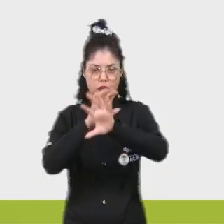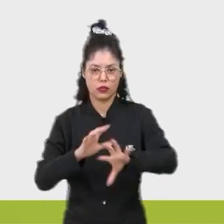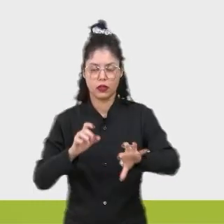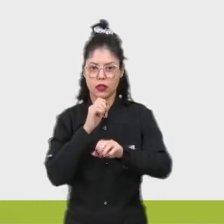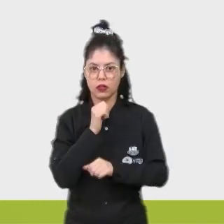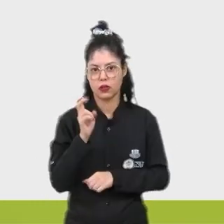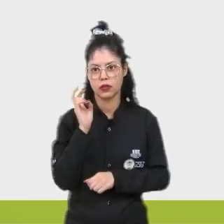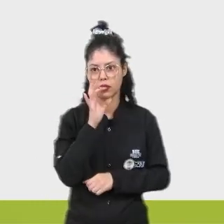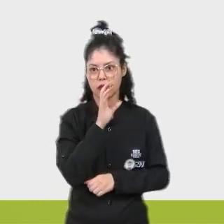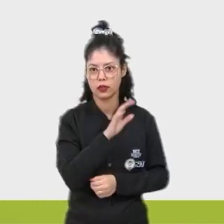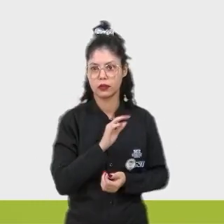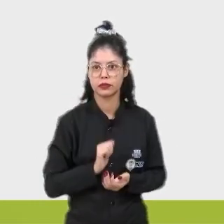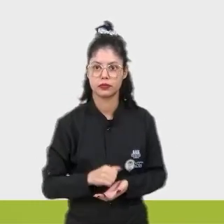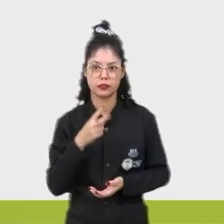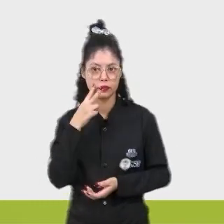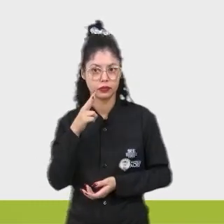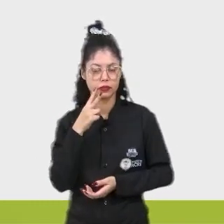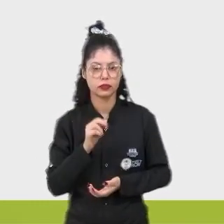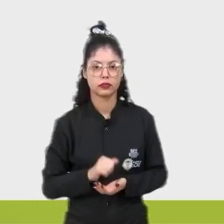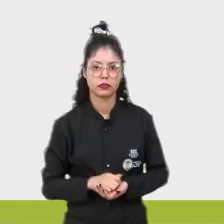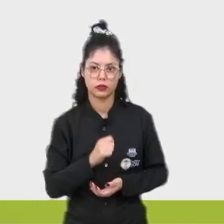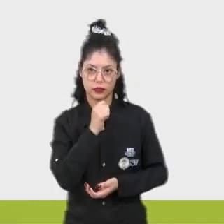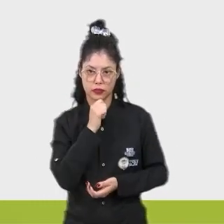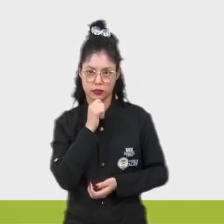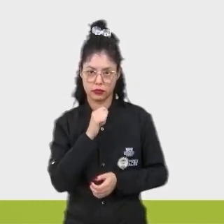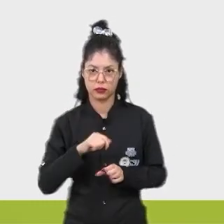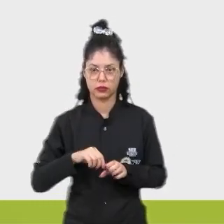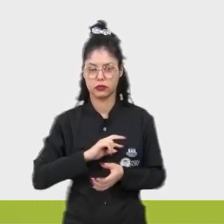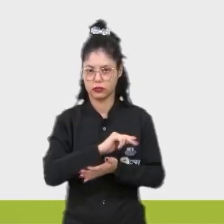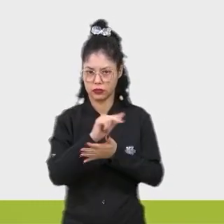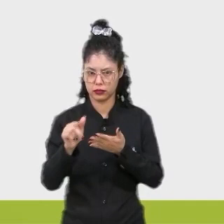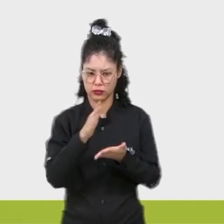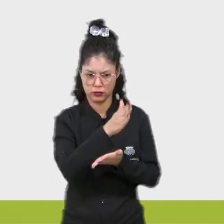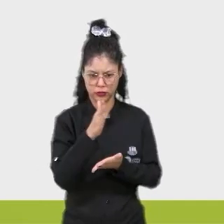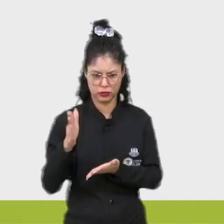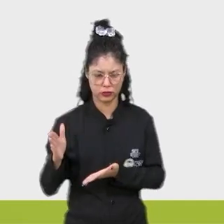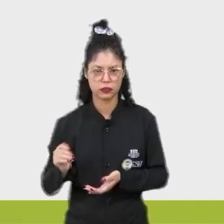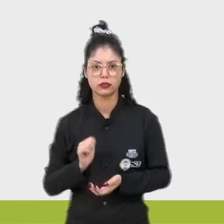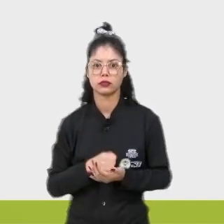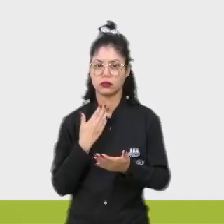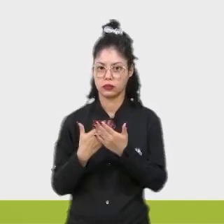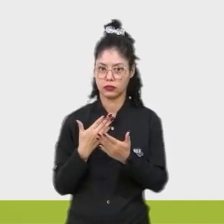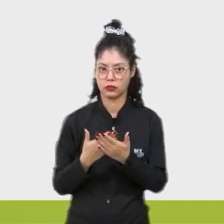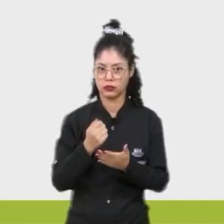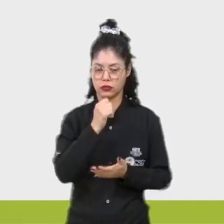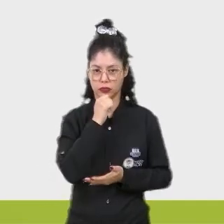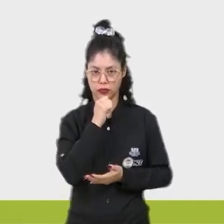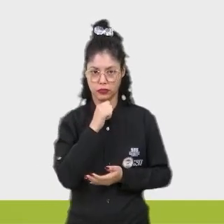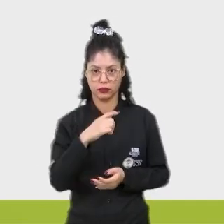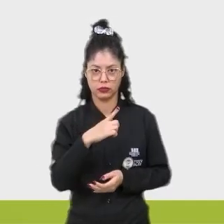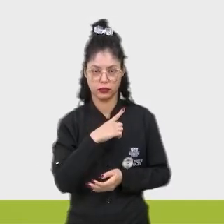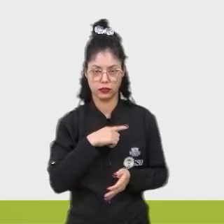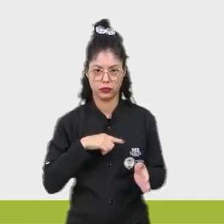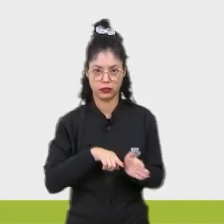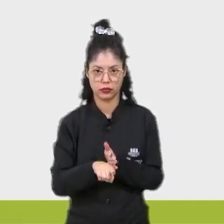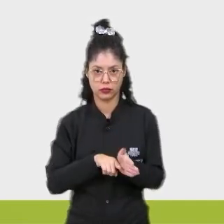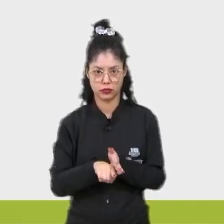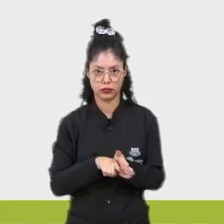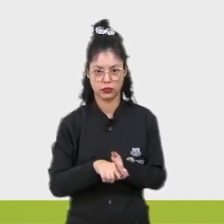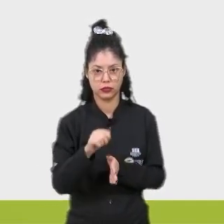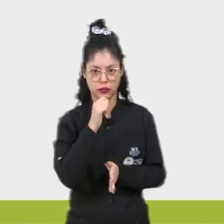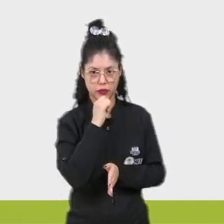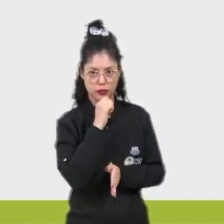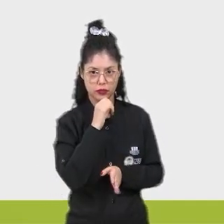chegando até o observador vinda de muitos ângulos diferentes. De acordo com estudos de pesquisadores da Universidade de San Diego,